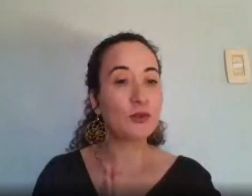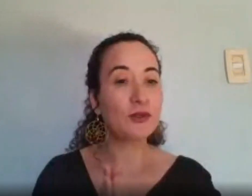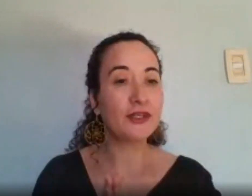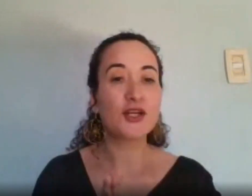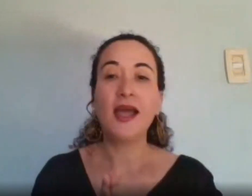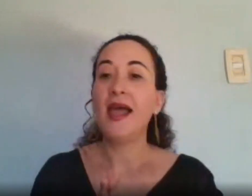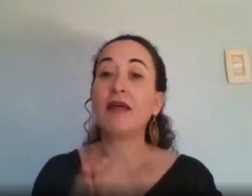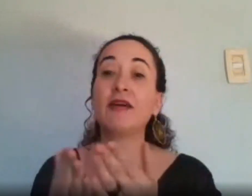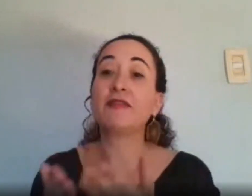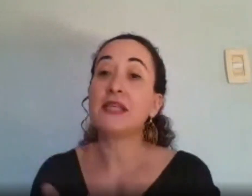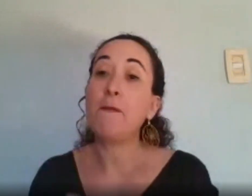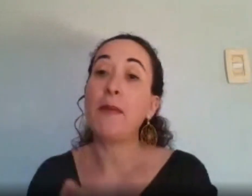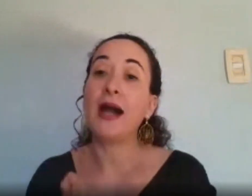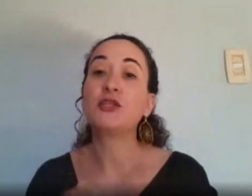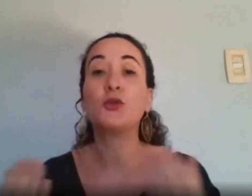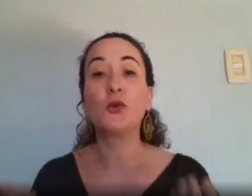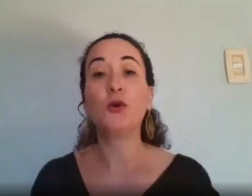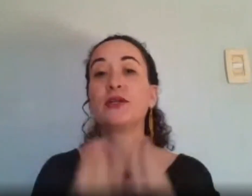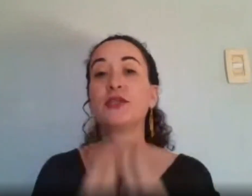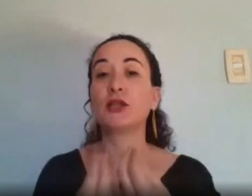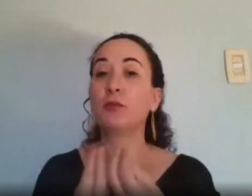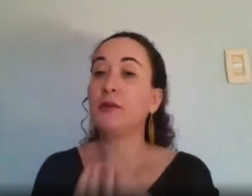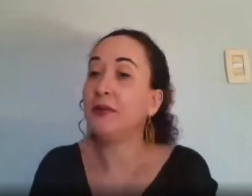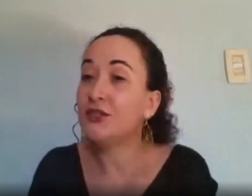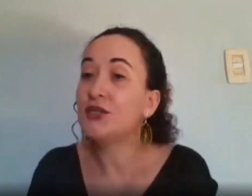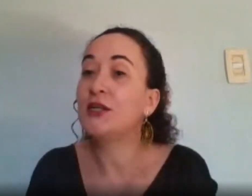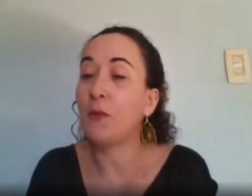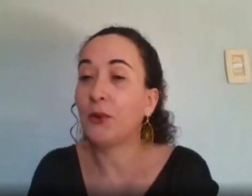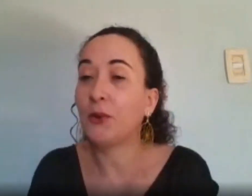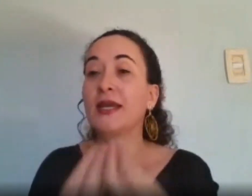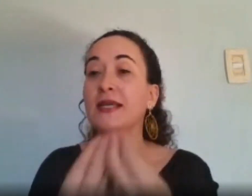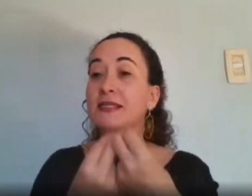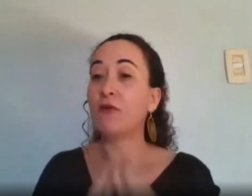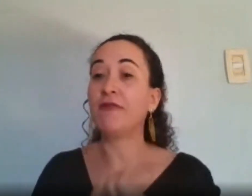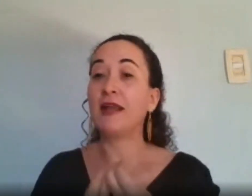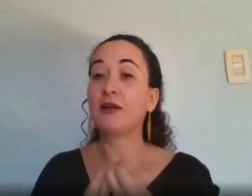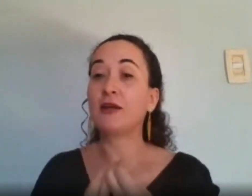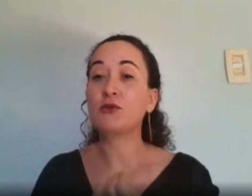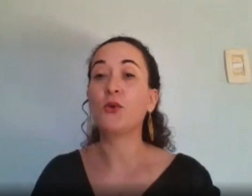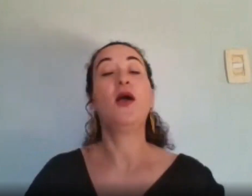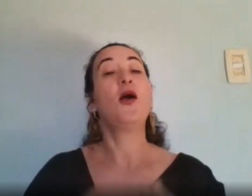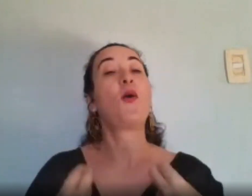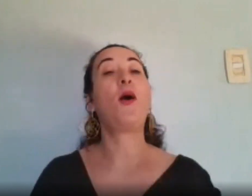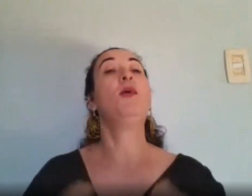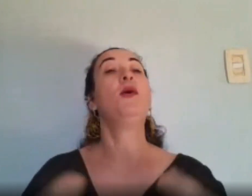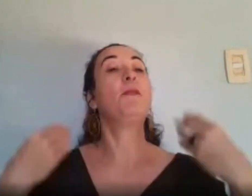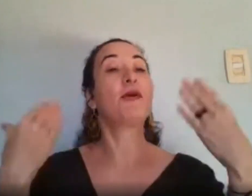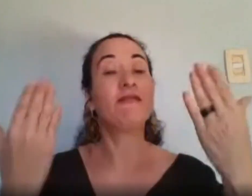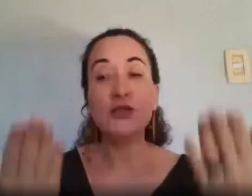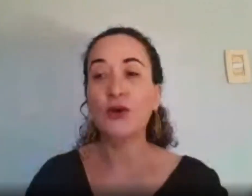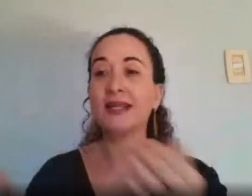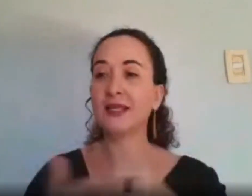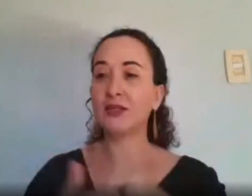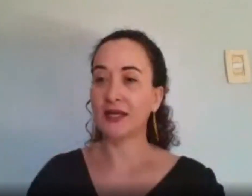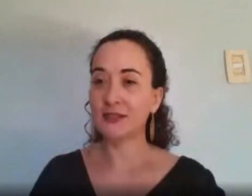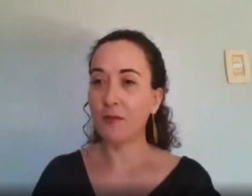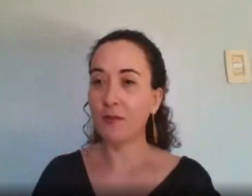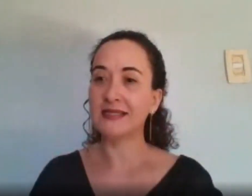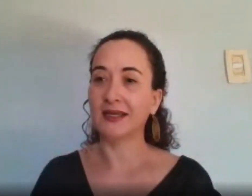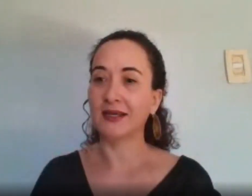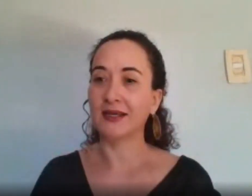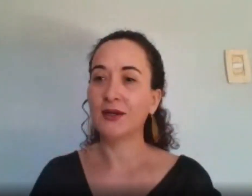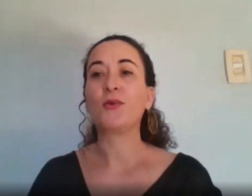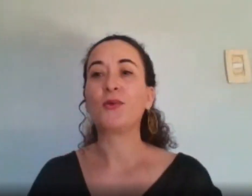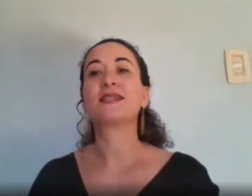já em 2020, ela vai fazer parte do projeto PIBI de Língua Portuguesa São Félix do Xingu como professora de